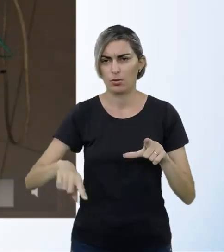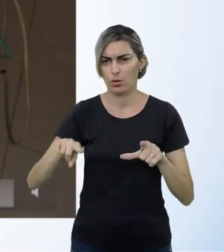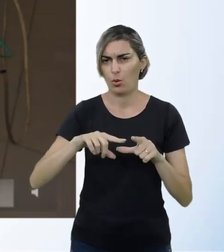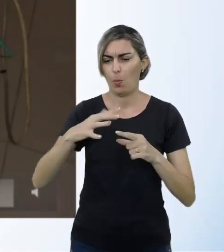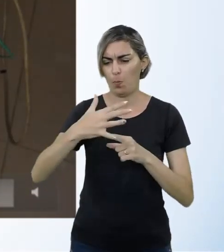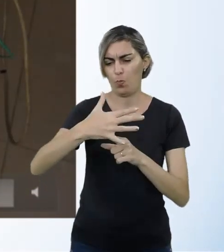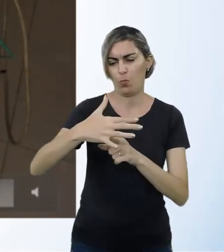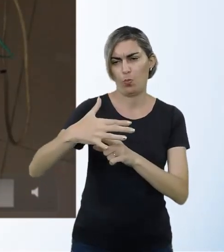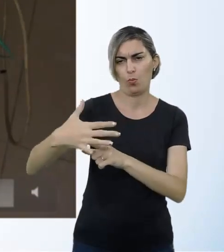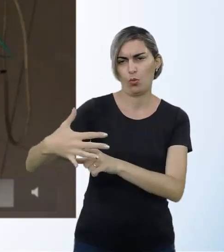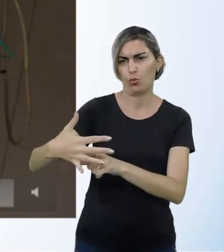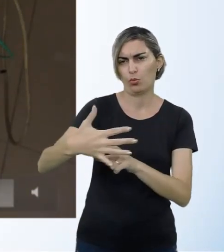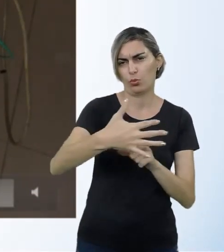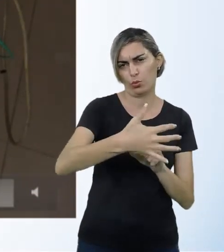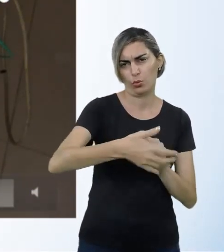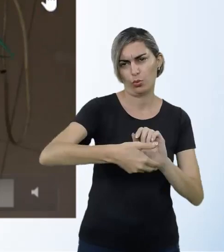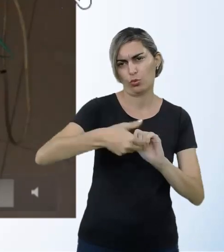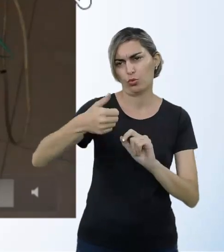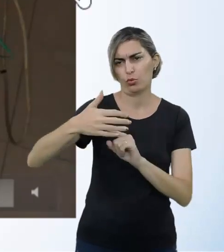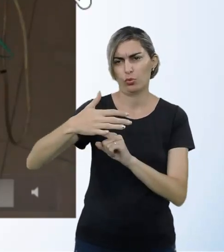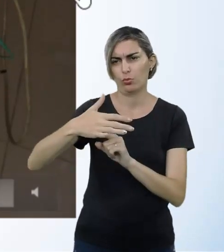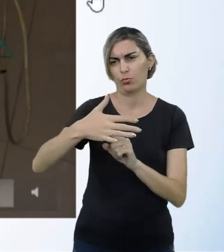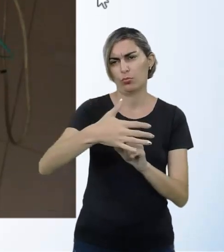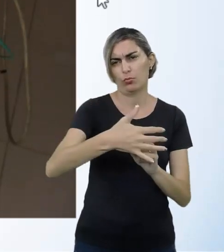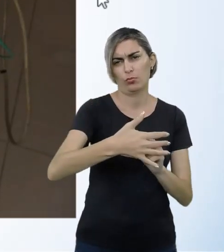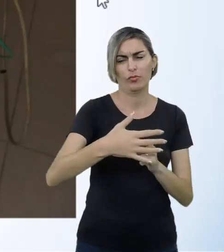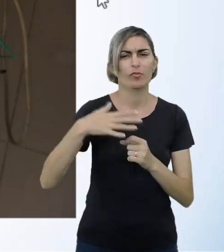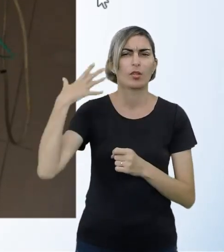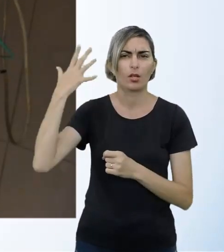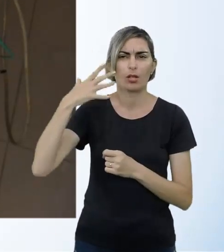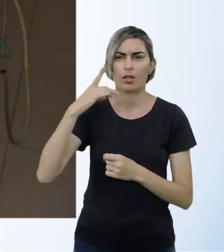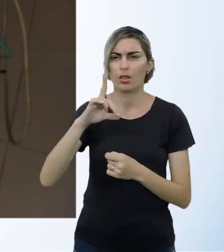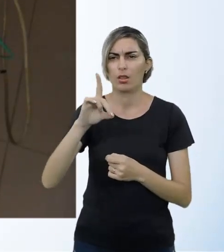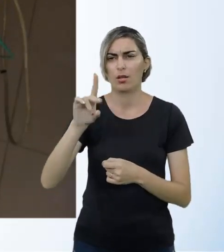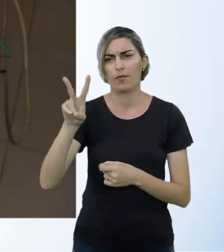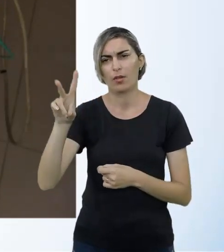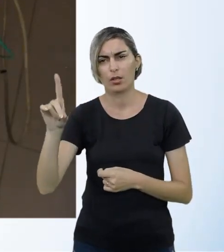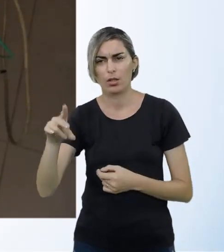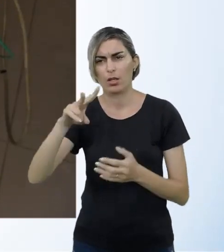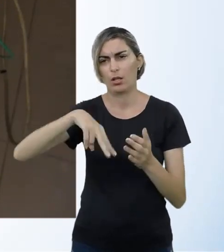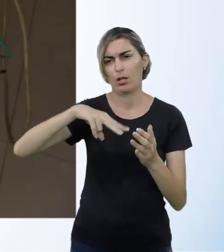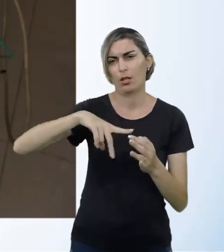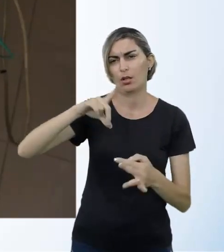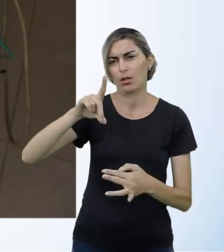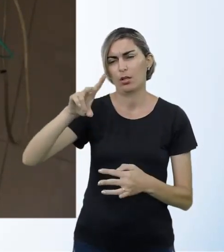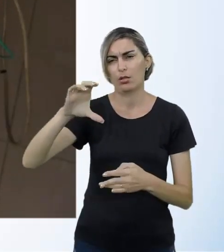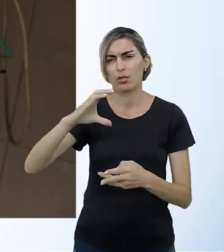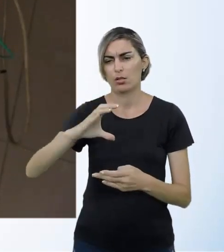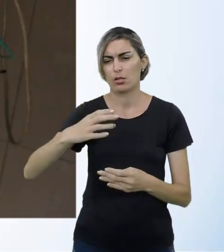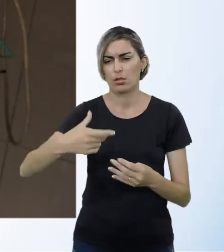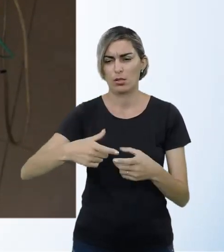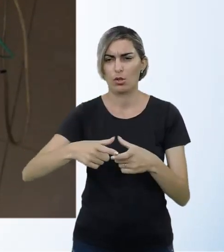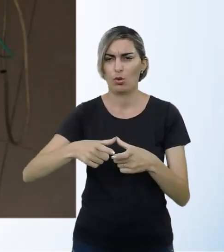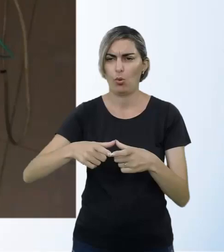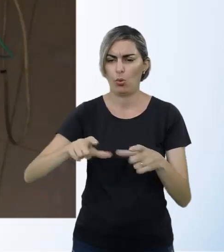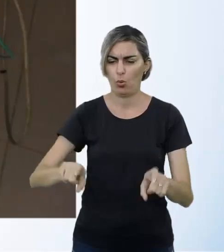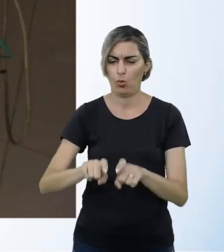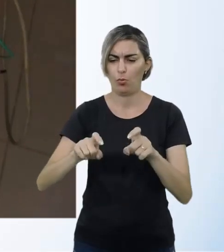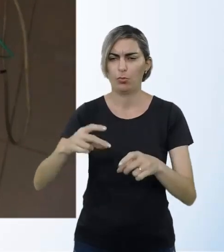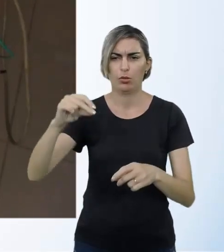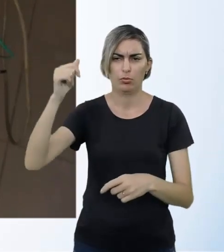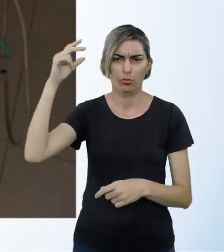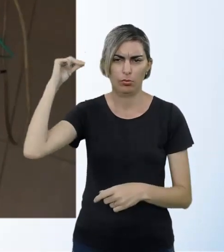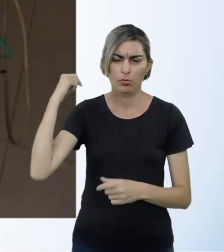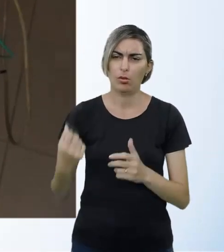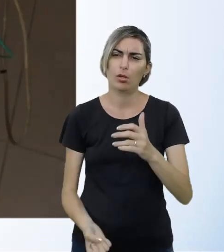são motores tirados de gravador de DVD ou leitor de DVD, leitor de CD de computadores antigos. E a